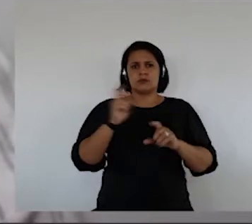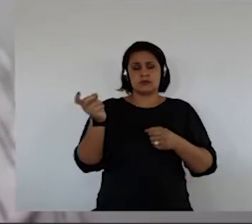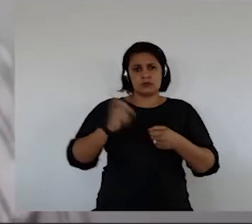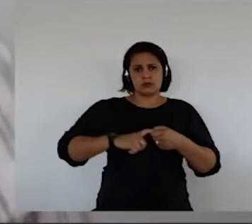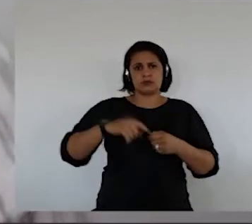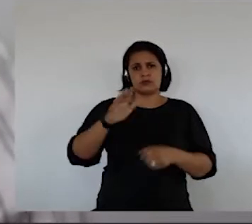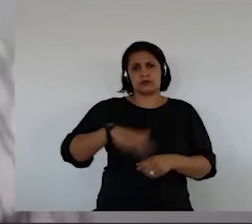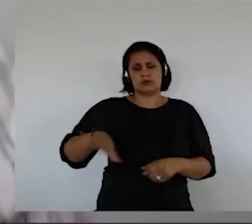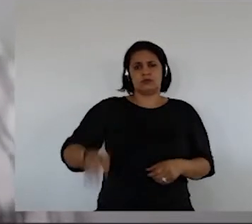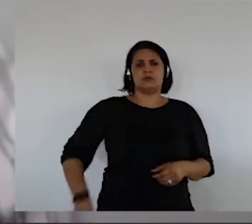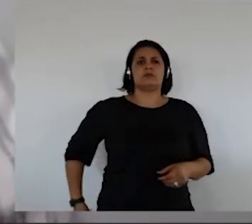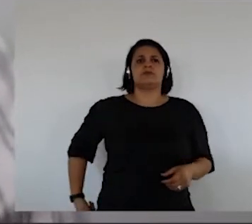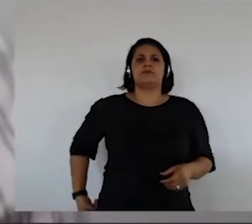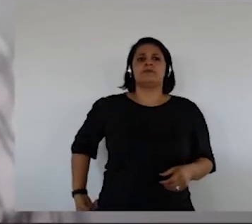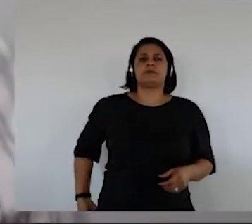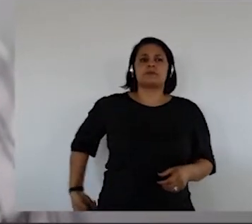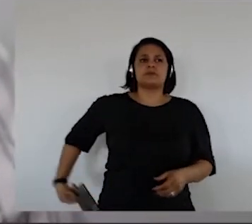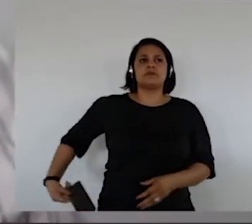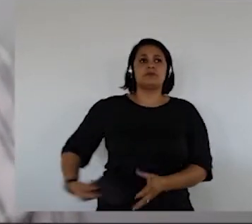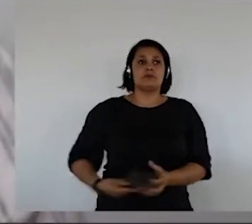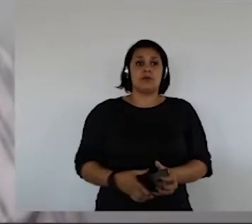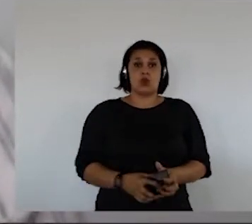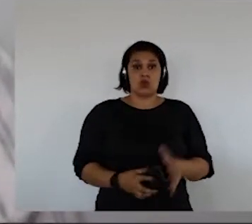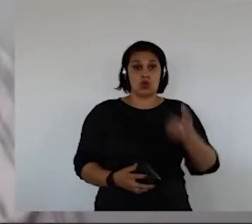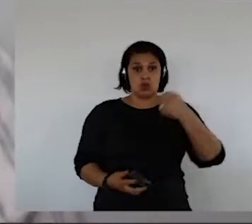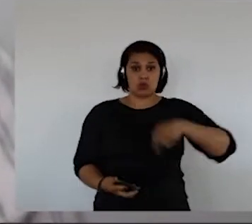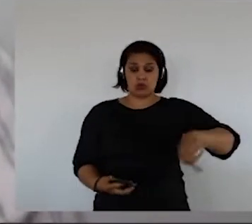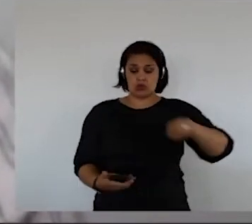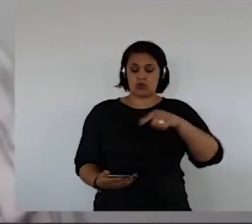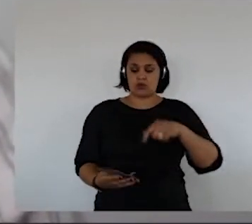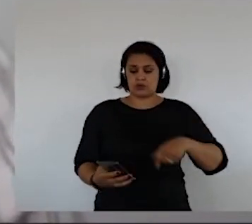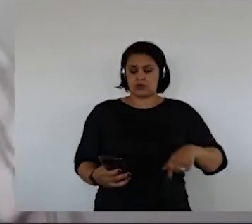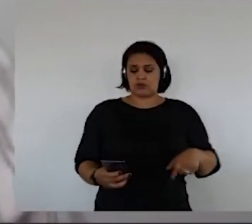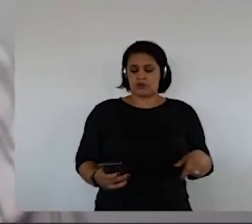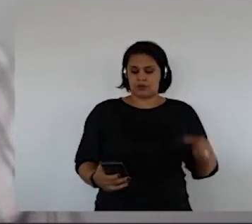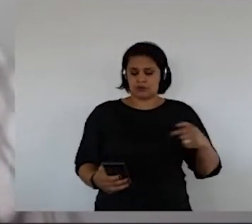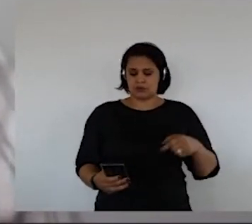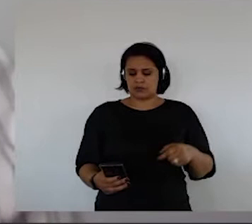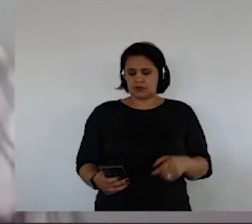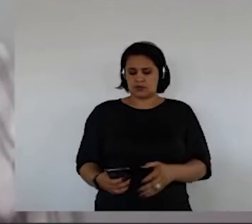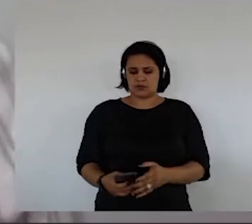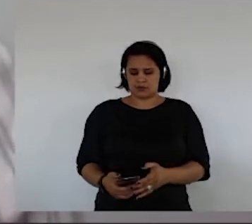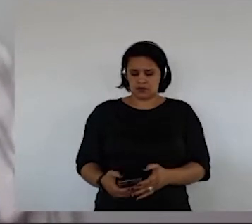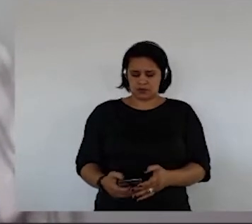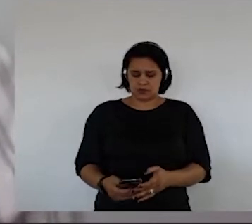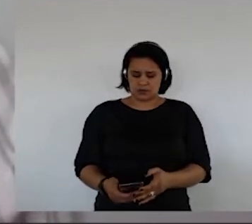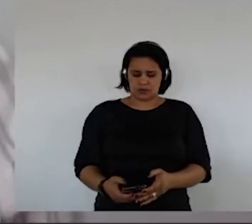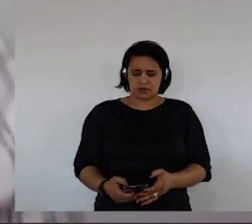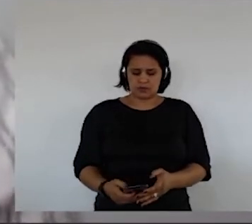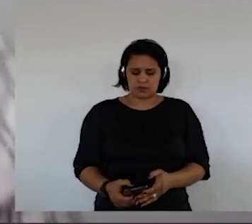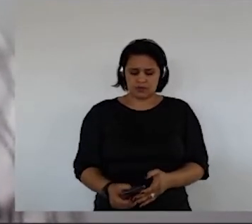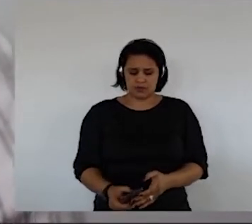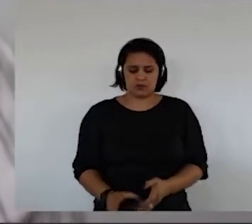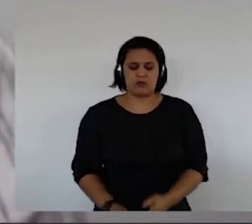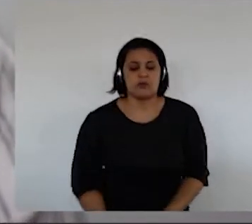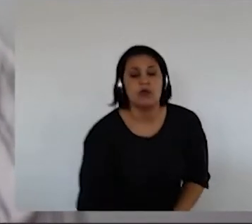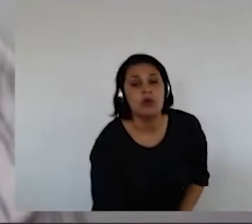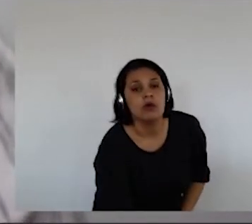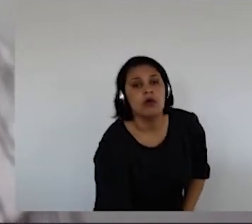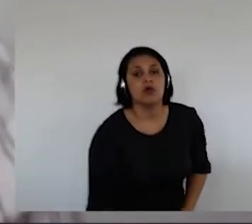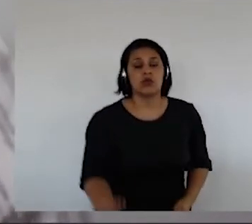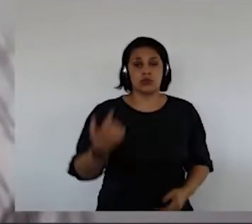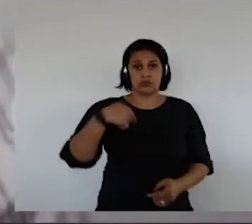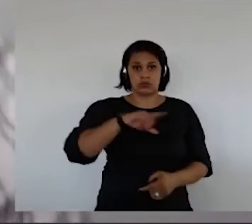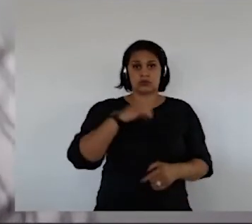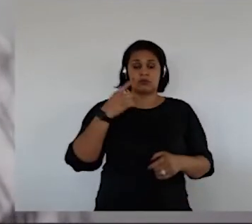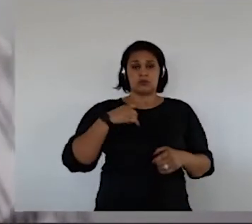país. Nós, mulheres, desde o início da construção da nossa sociedade, sempre tivemos funções predeterminadas e determinadas pelos